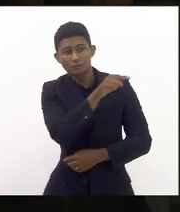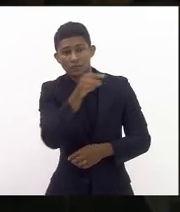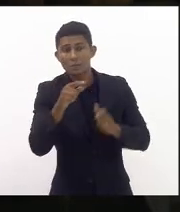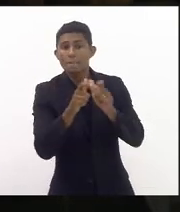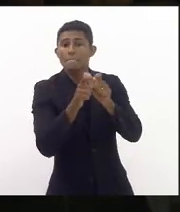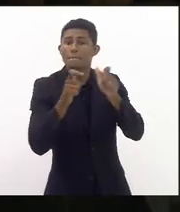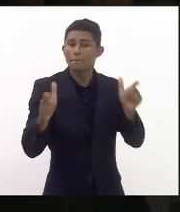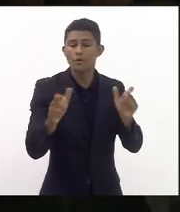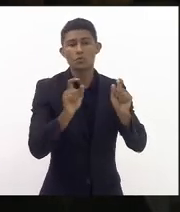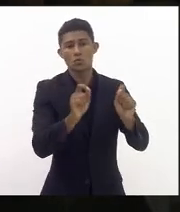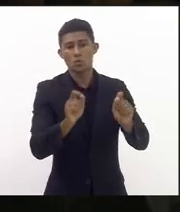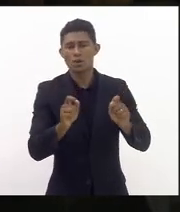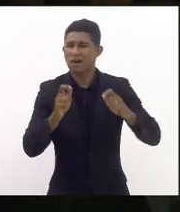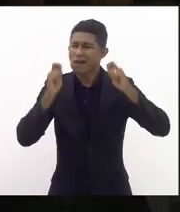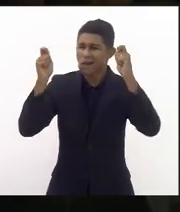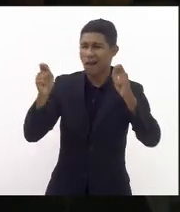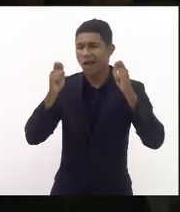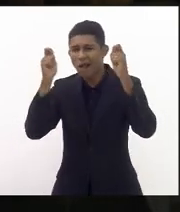para protestar, falar,